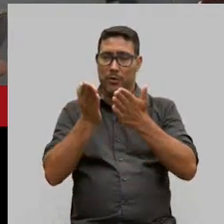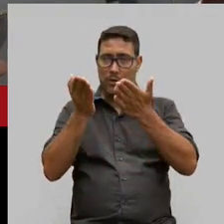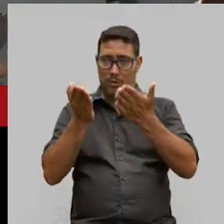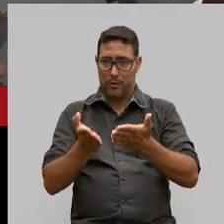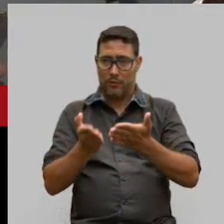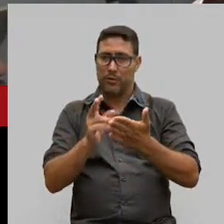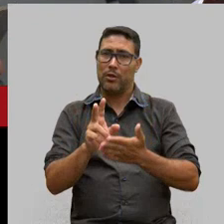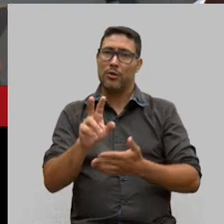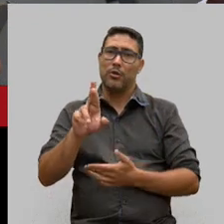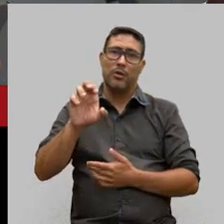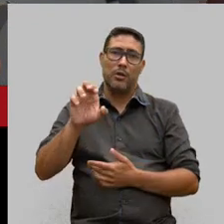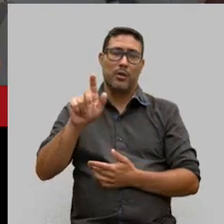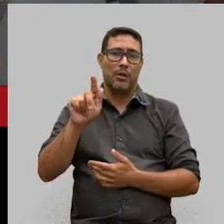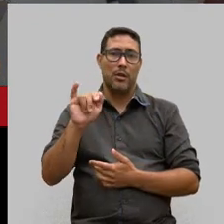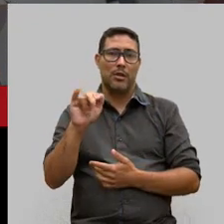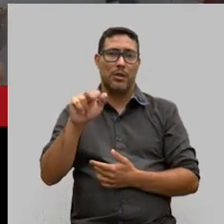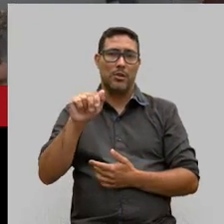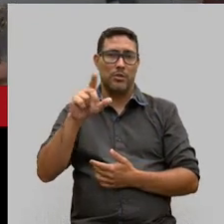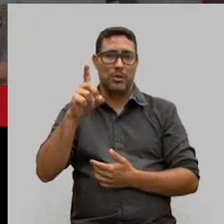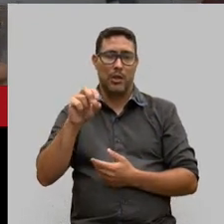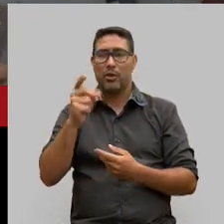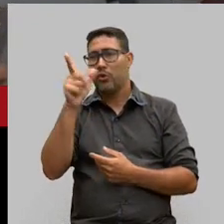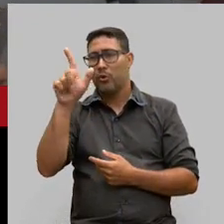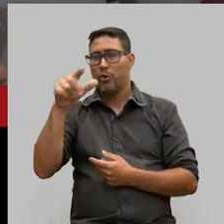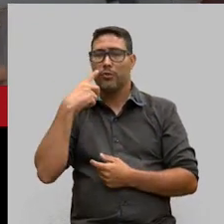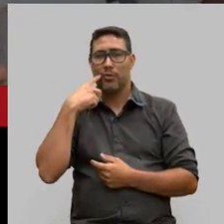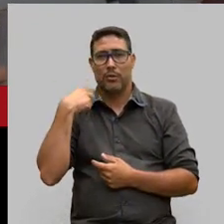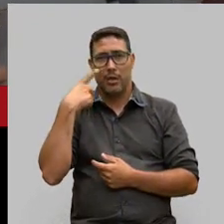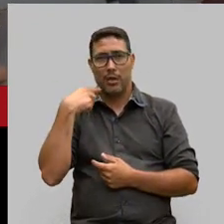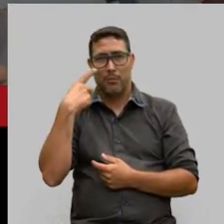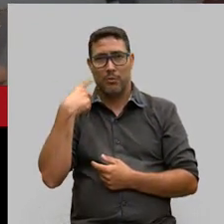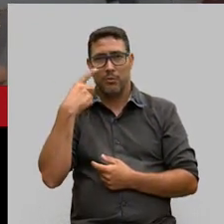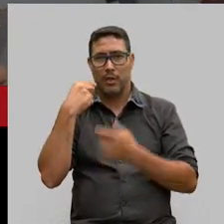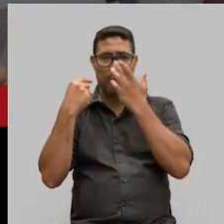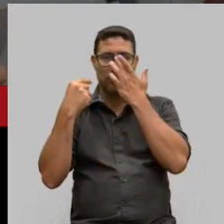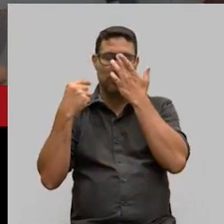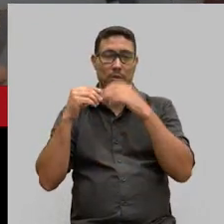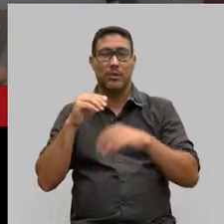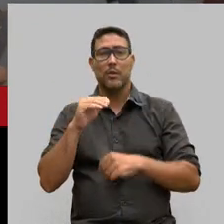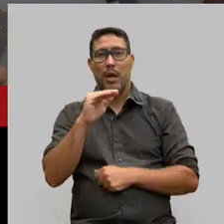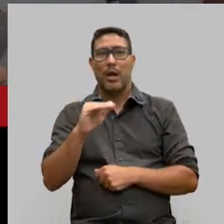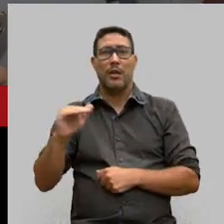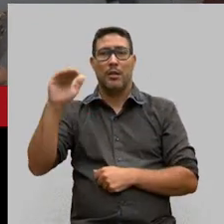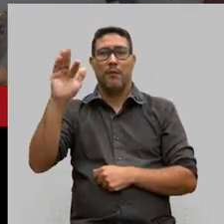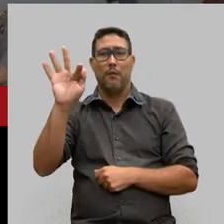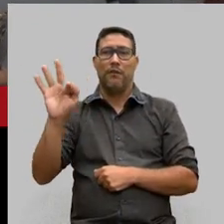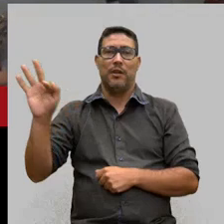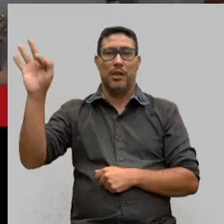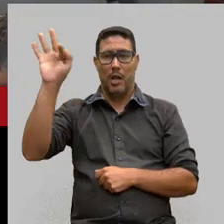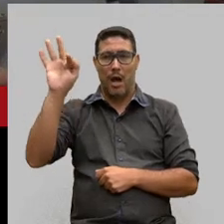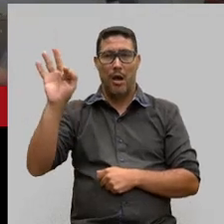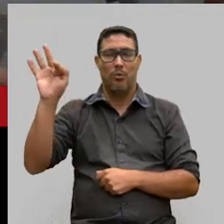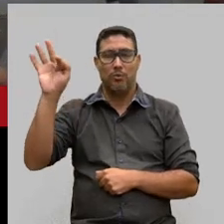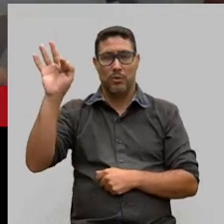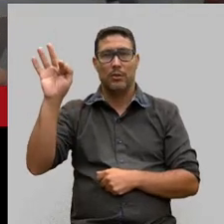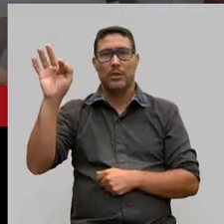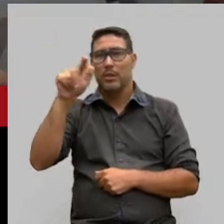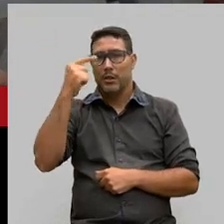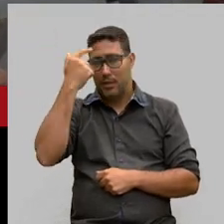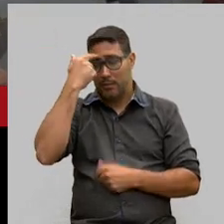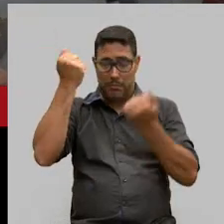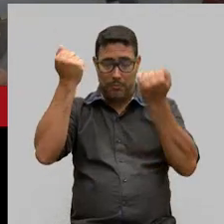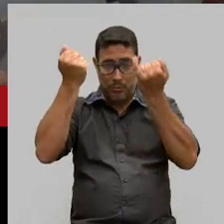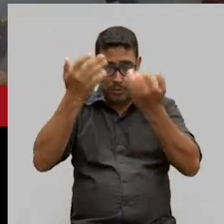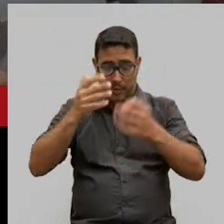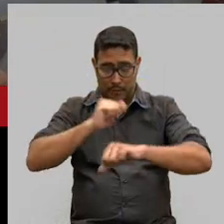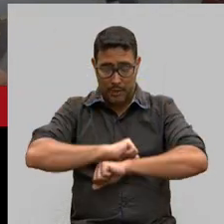Reginaldo de outros deputados para eh a nível Federal que coloca isso com mais clareza